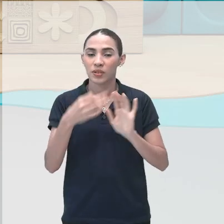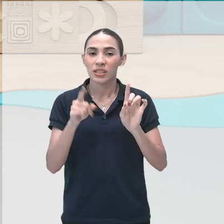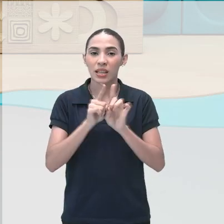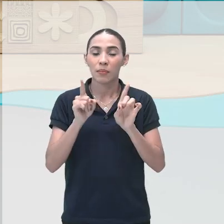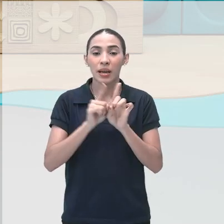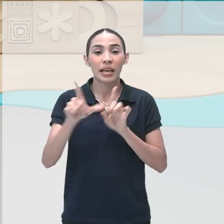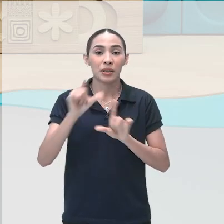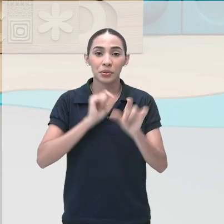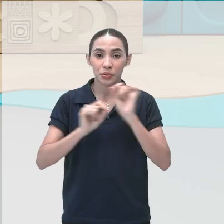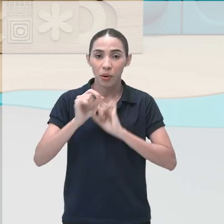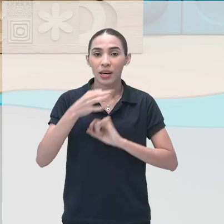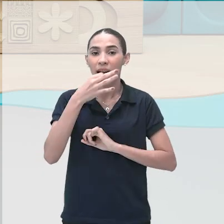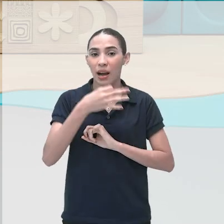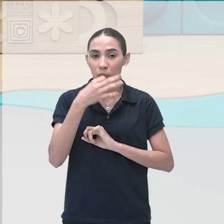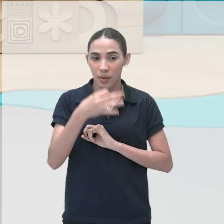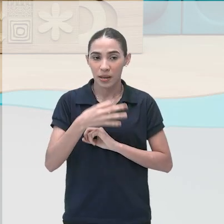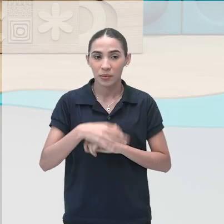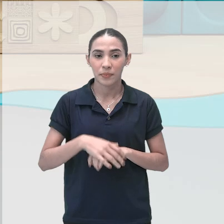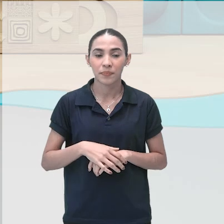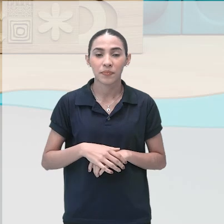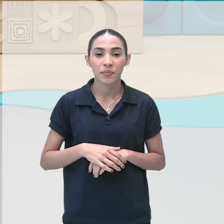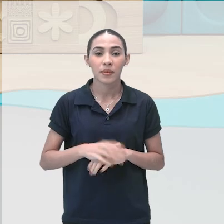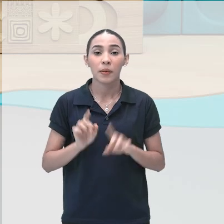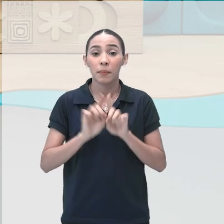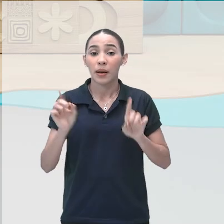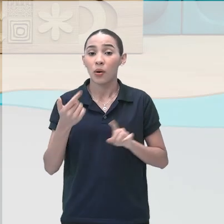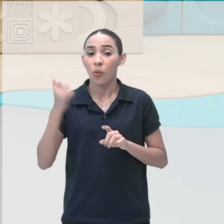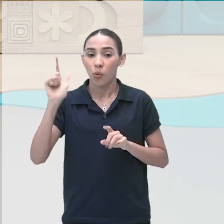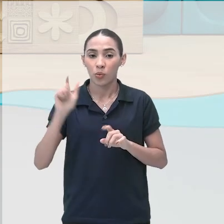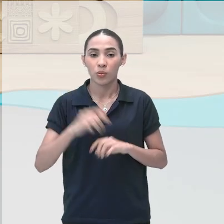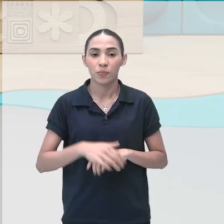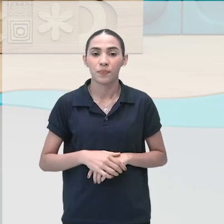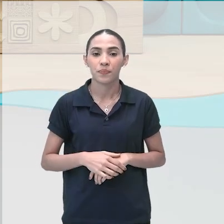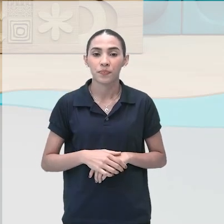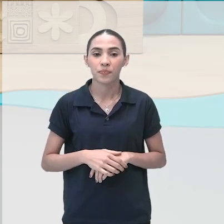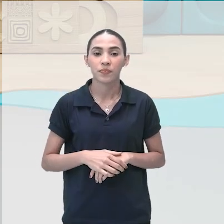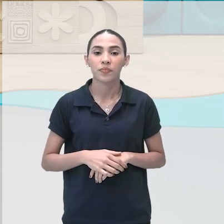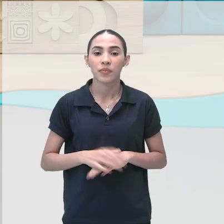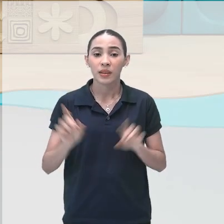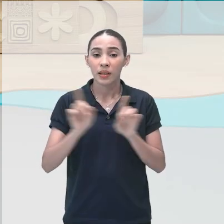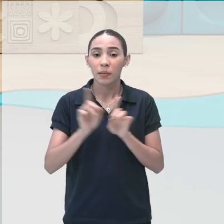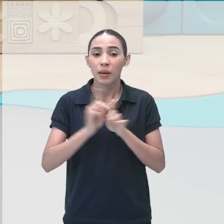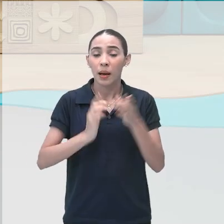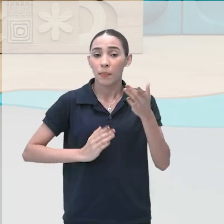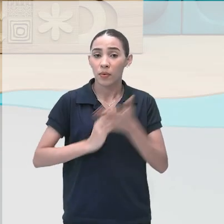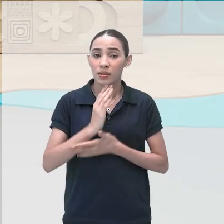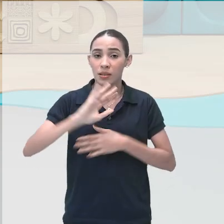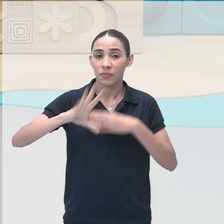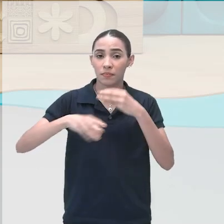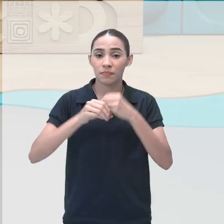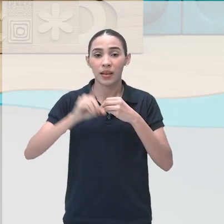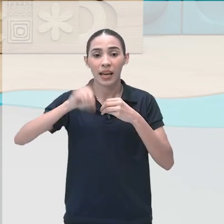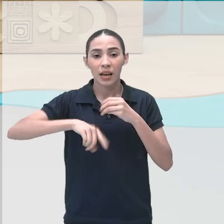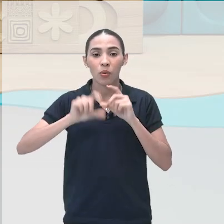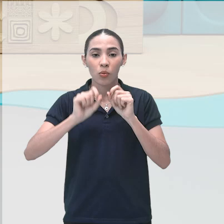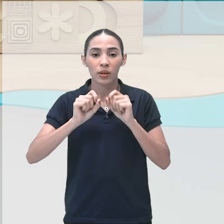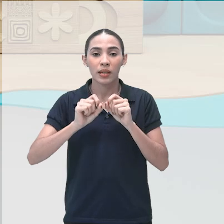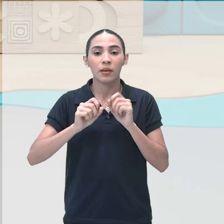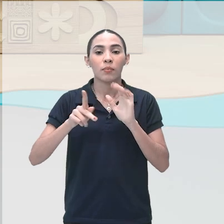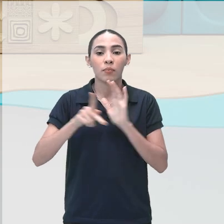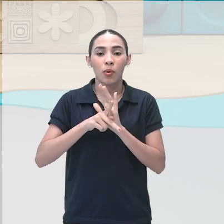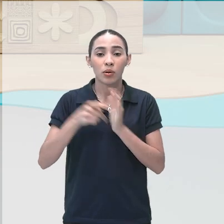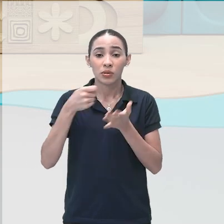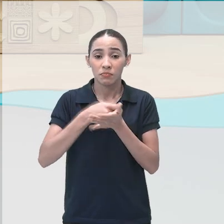e seleciona os argumentos dela. Mais um argumento, colocando aqui, a aprovação da emenda é providência que